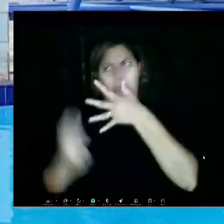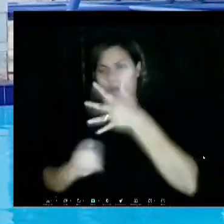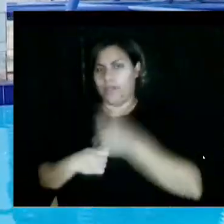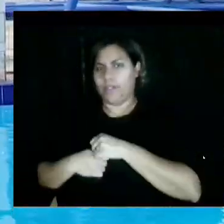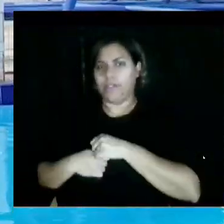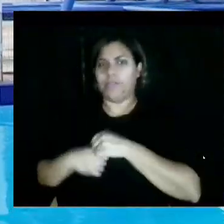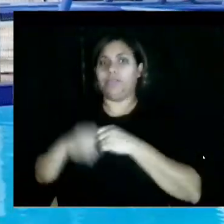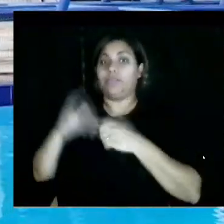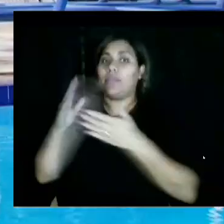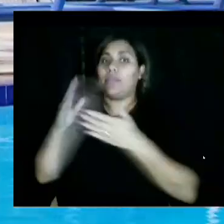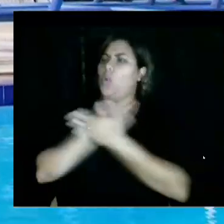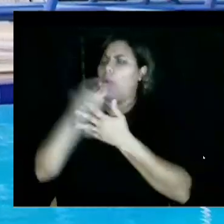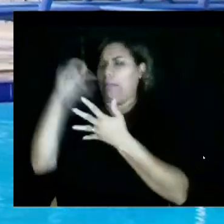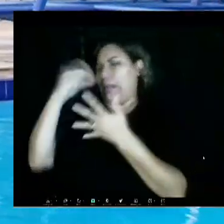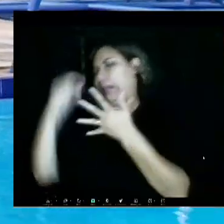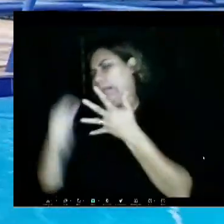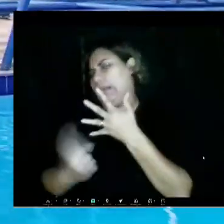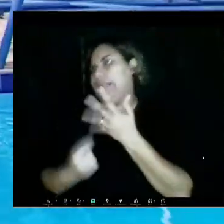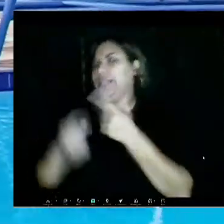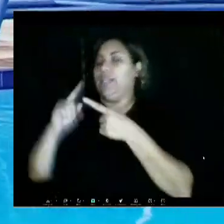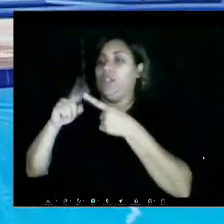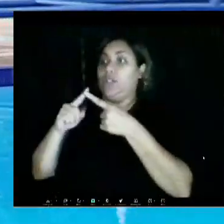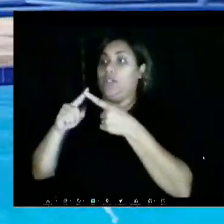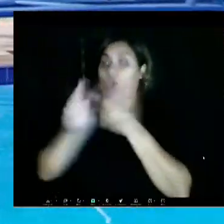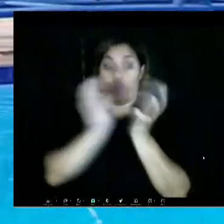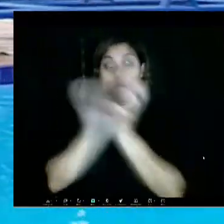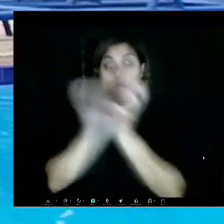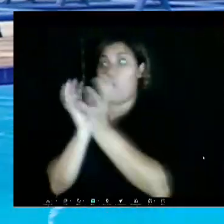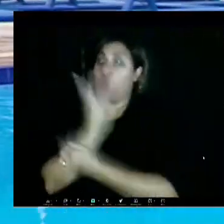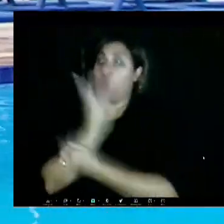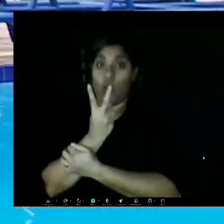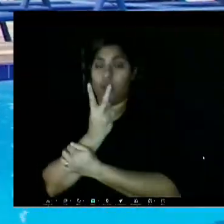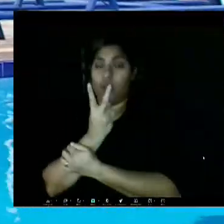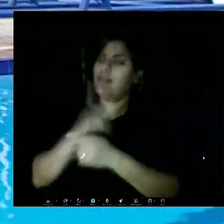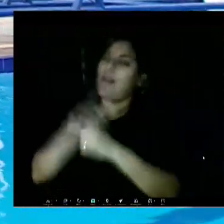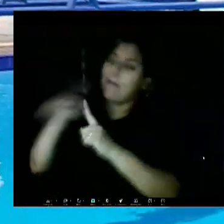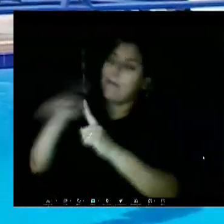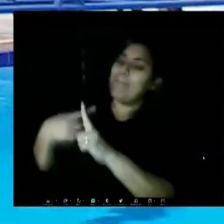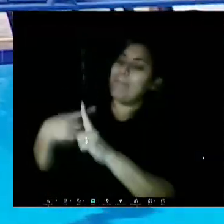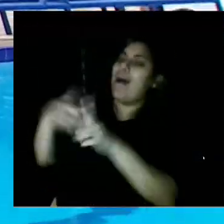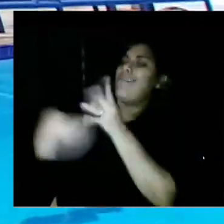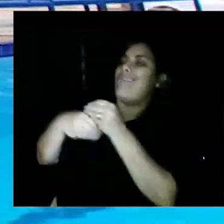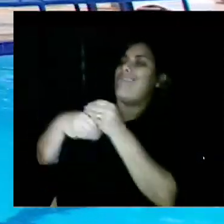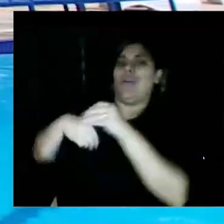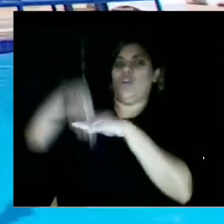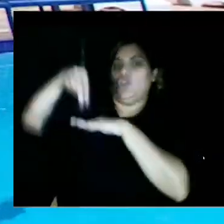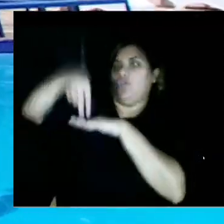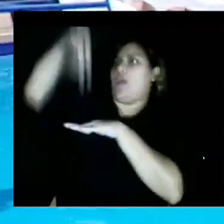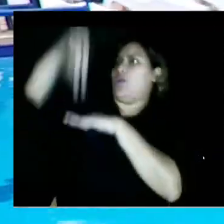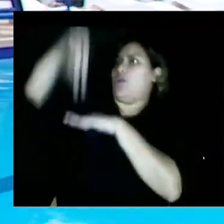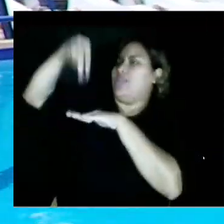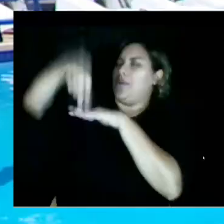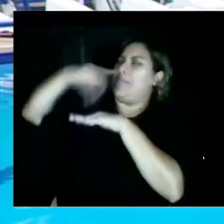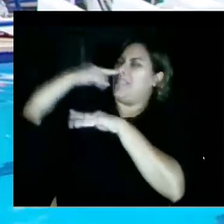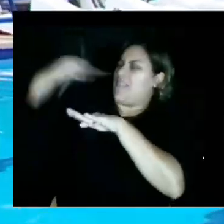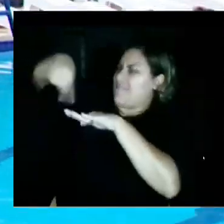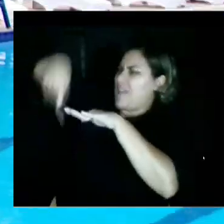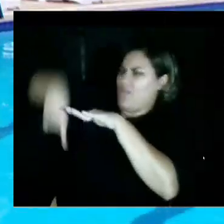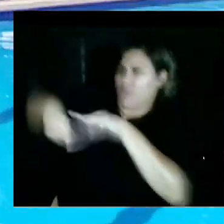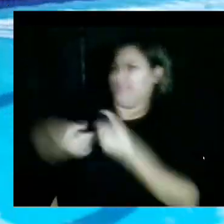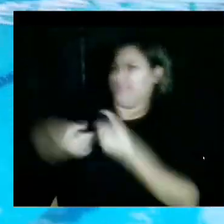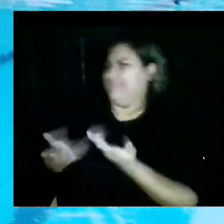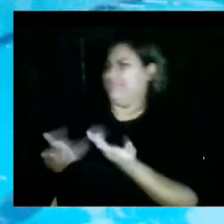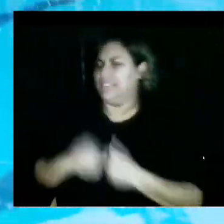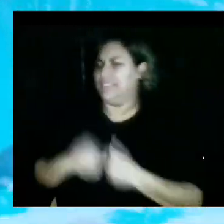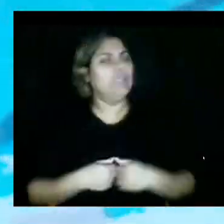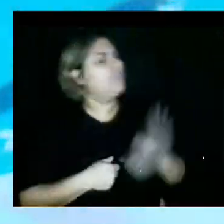junções, de 2 grupos, incluindo, salto com parafuso. E o Paladino, e como que são as competições de